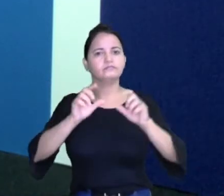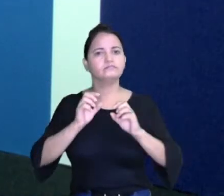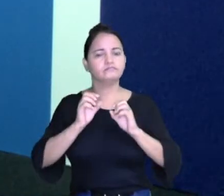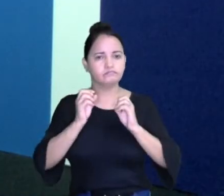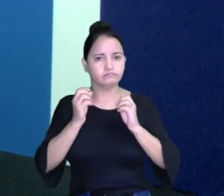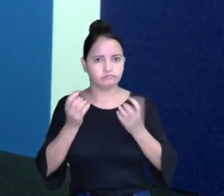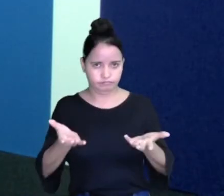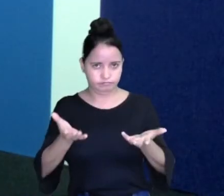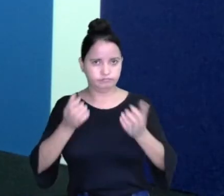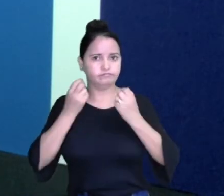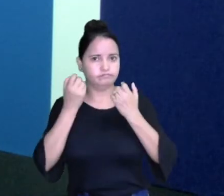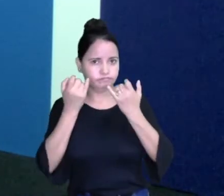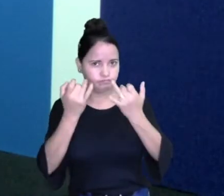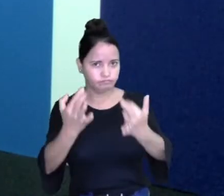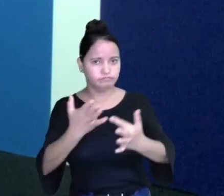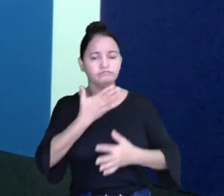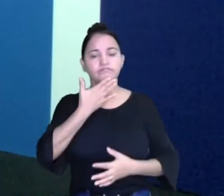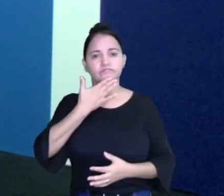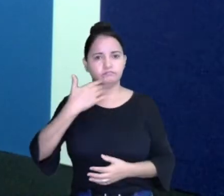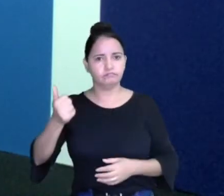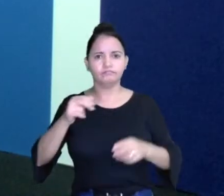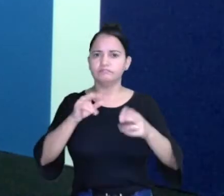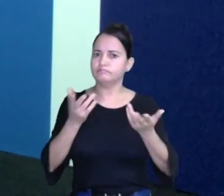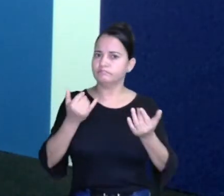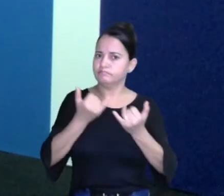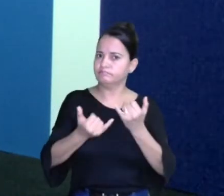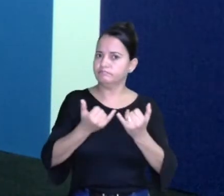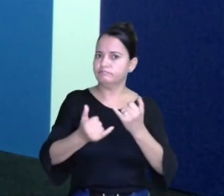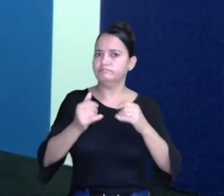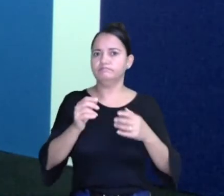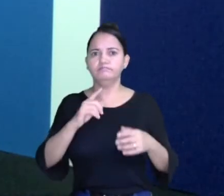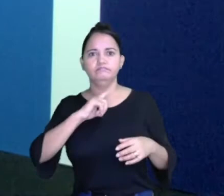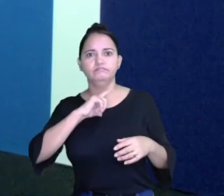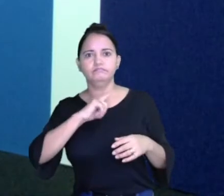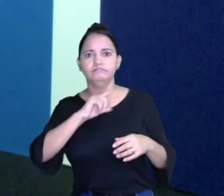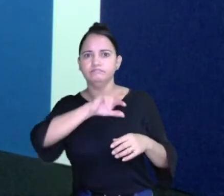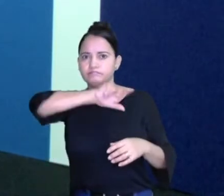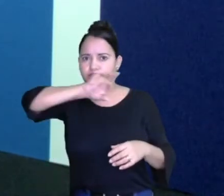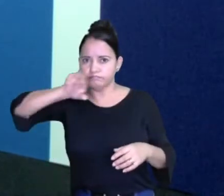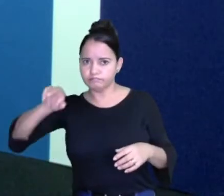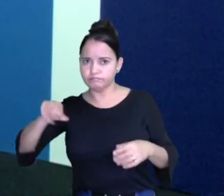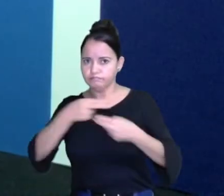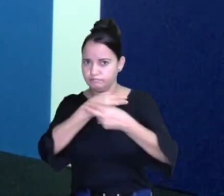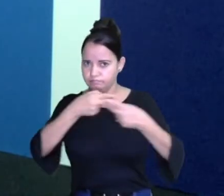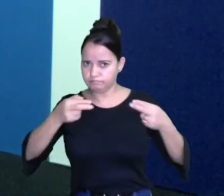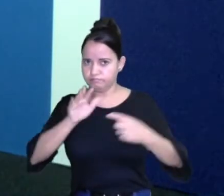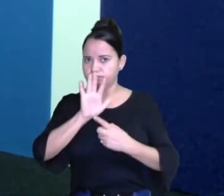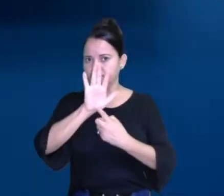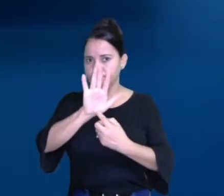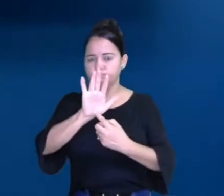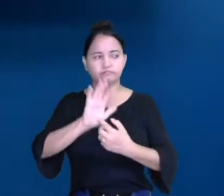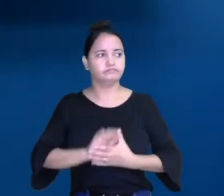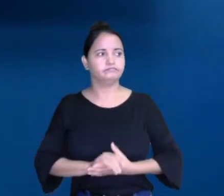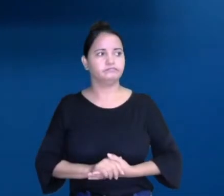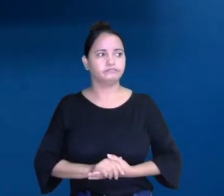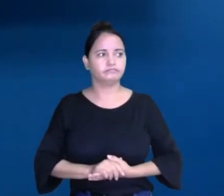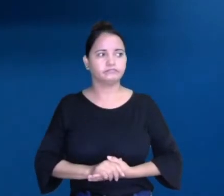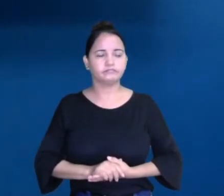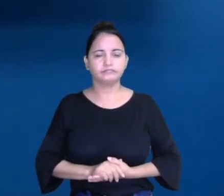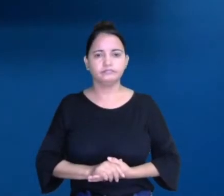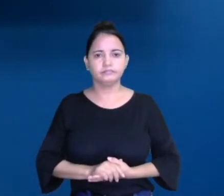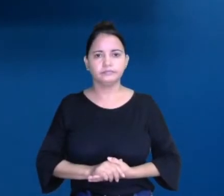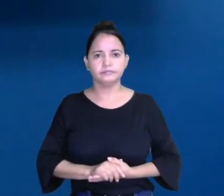forma de pizza também e outras representações para que a gente possa entender. Vamos dar continuidade, então? E